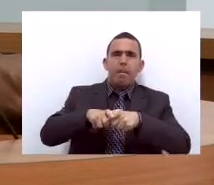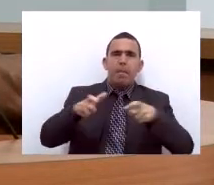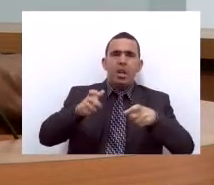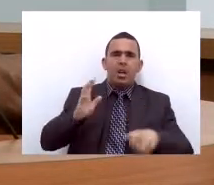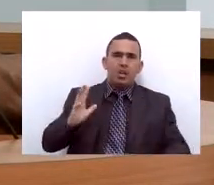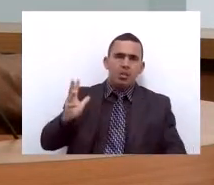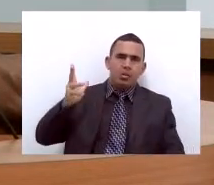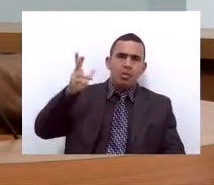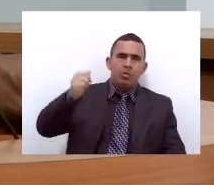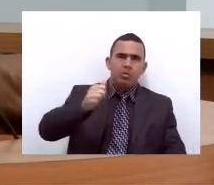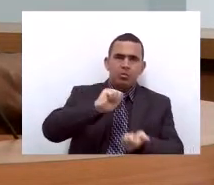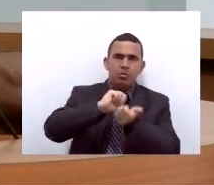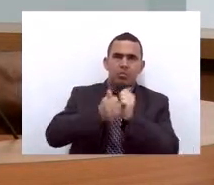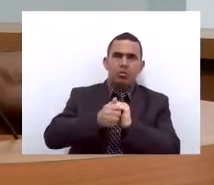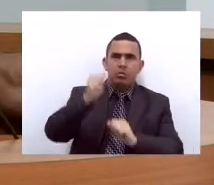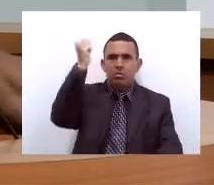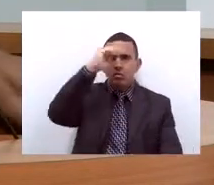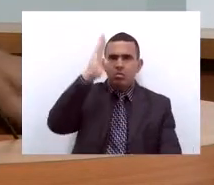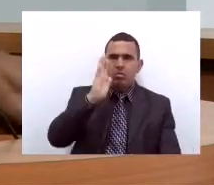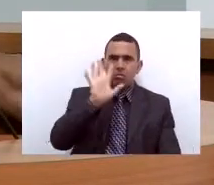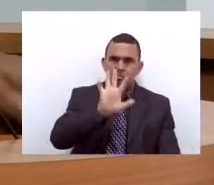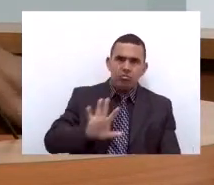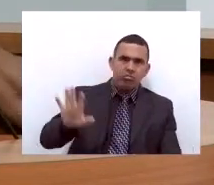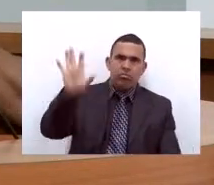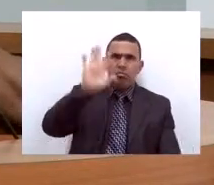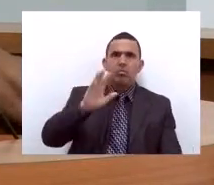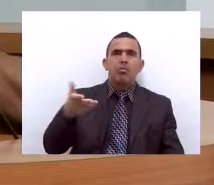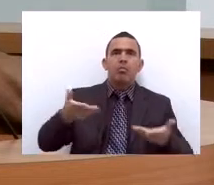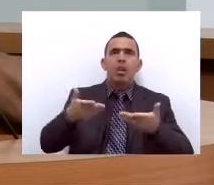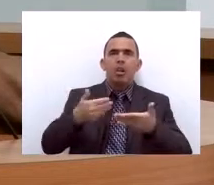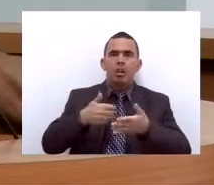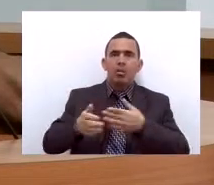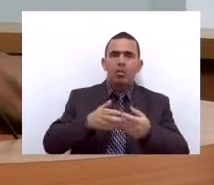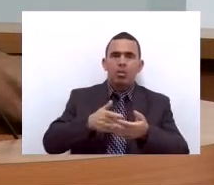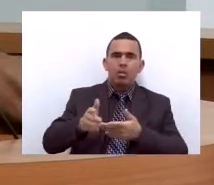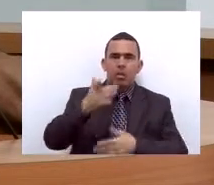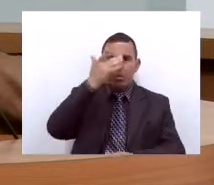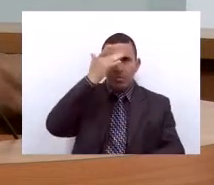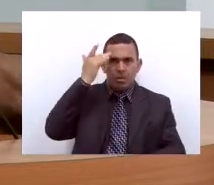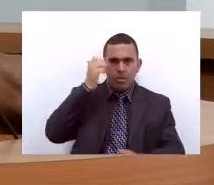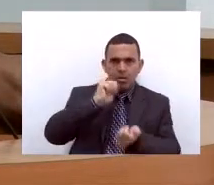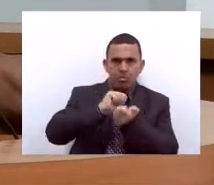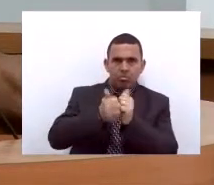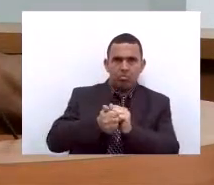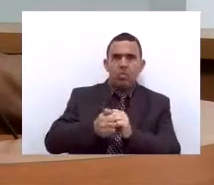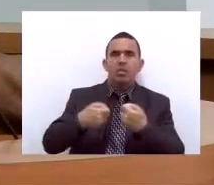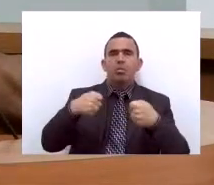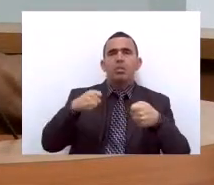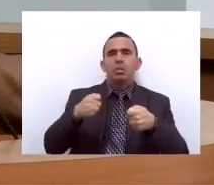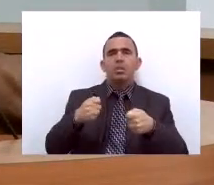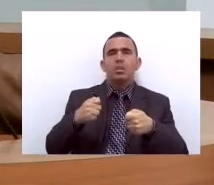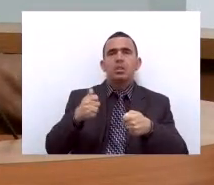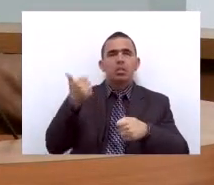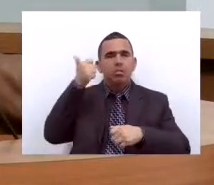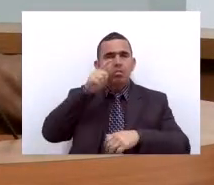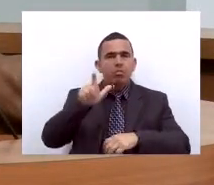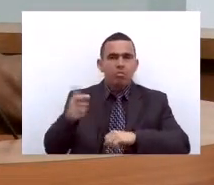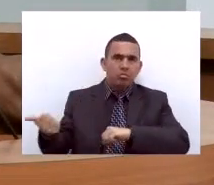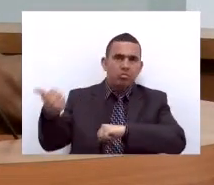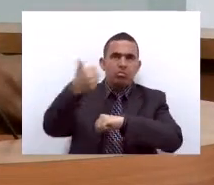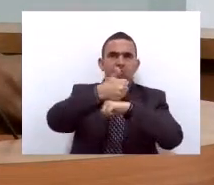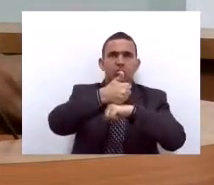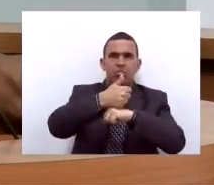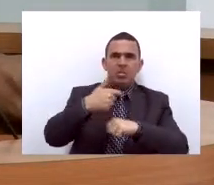Brasil. E agora qualquer atleta terá que quebrar o meu recorde. Para se conseguir isso, não foi